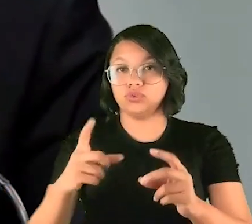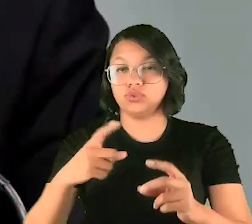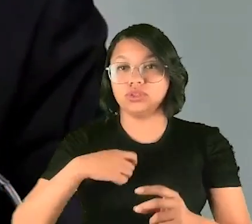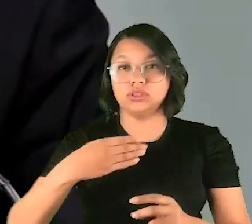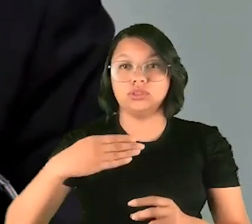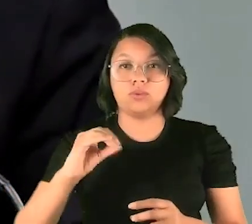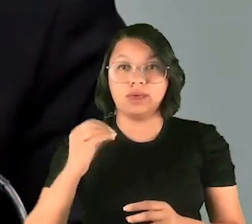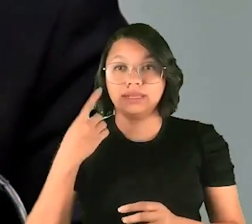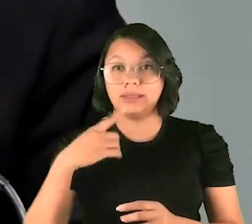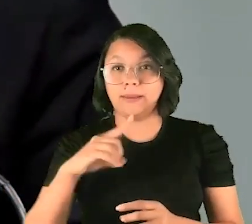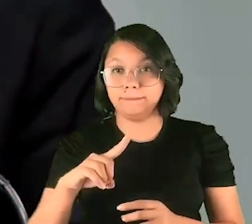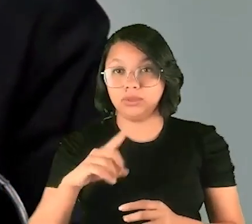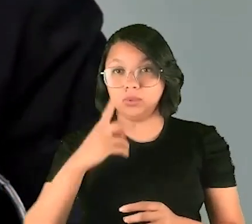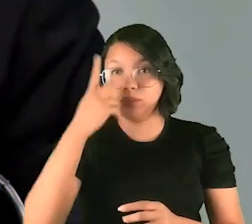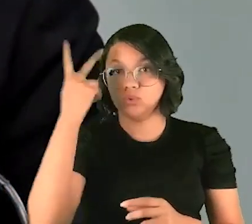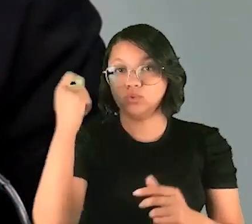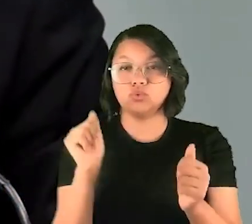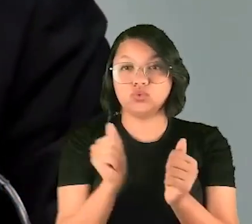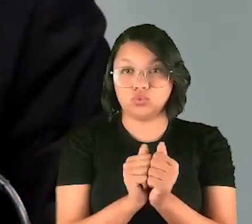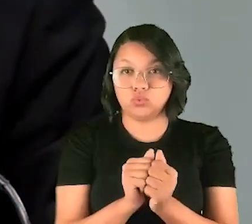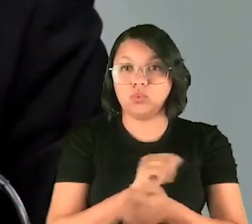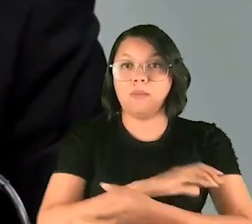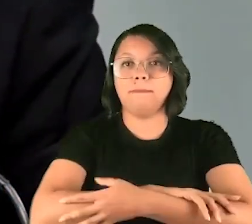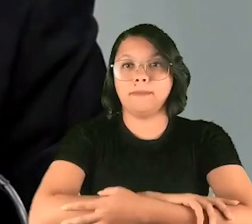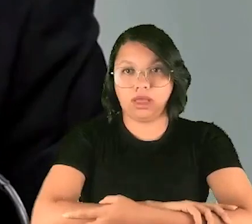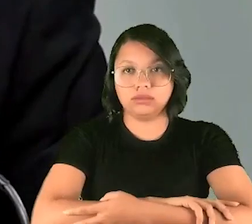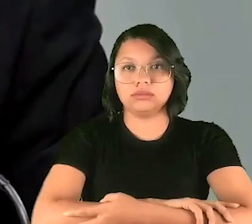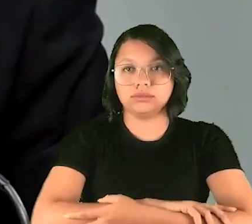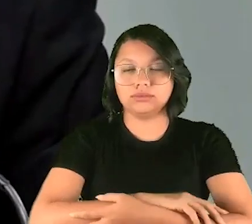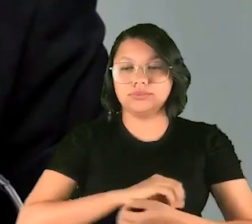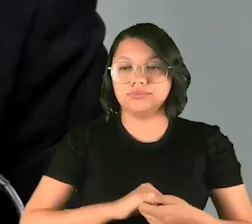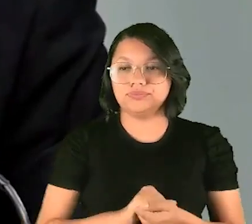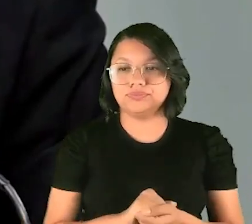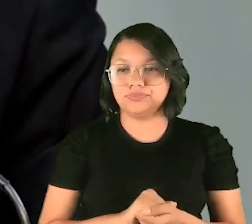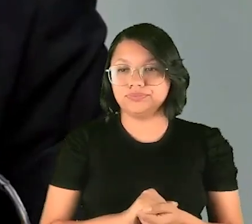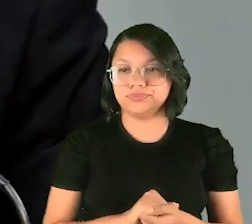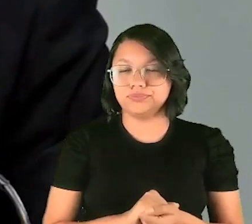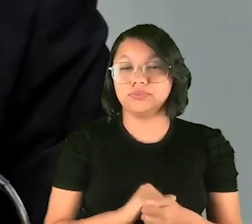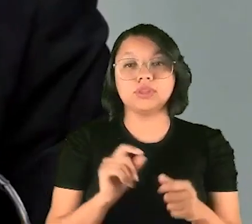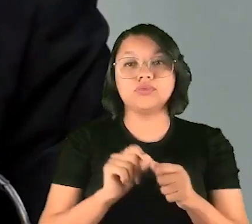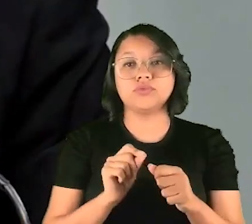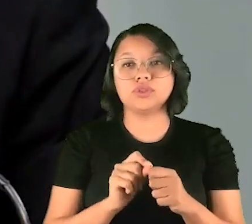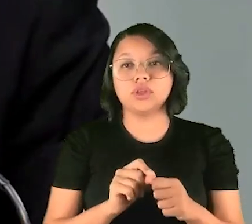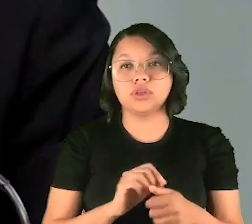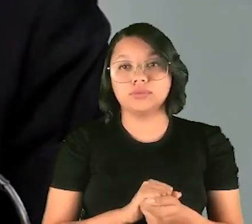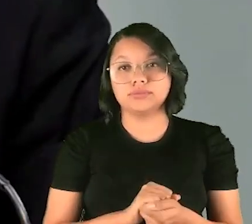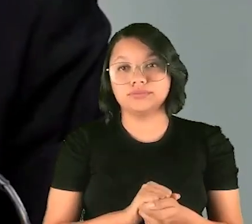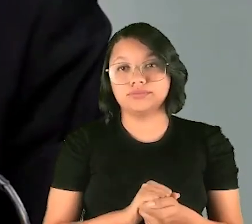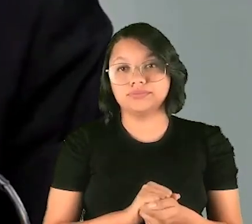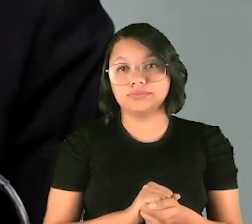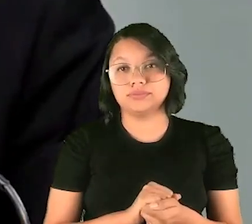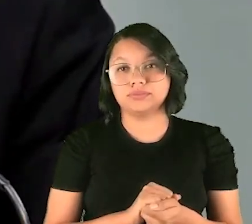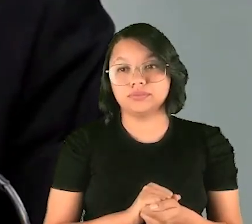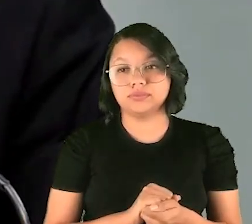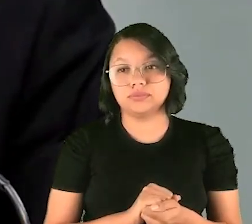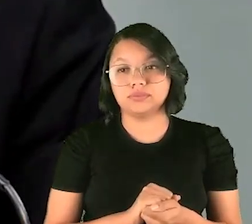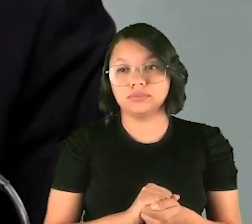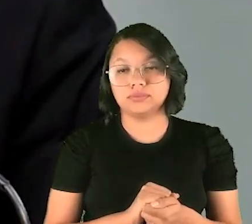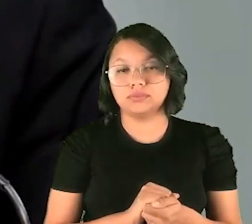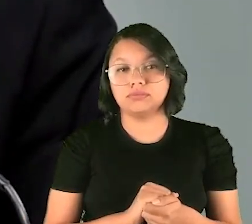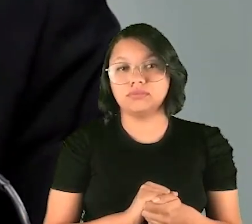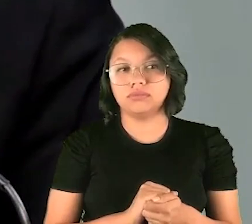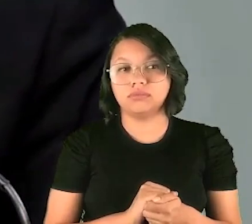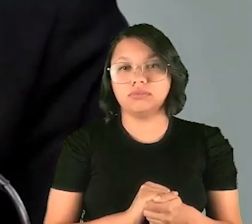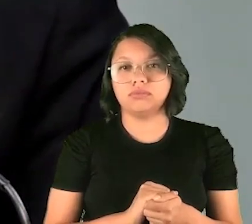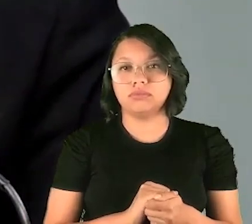ASCO, né? Mas é uma sociedade muito séria, tem 40 mil sócios ao redor do mundo, associados ao redor do mundo, e eles